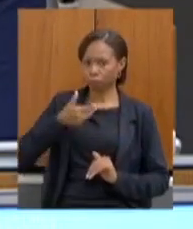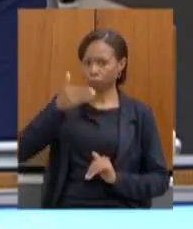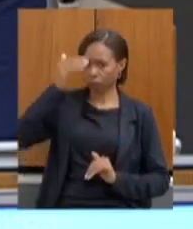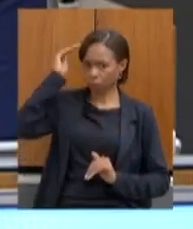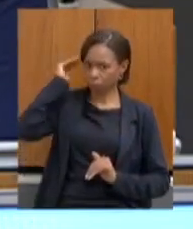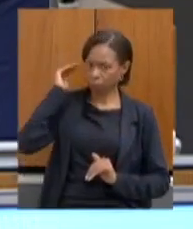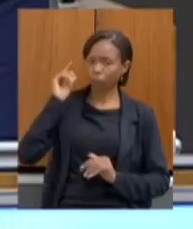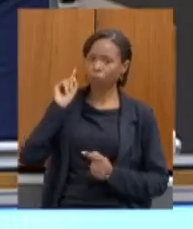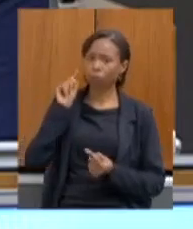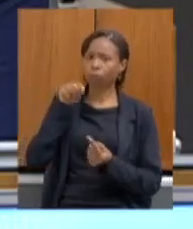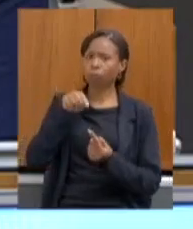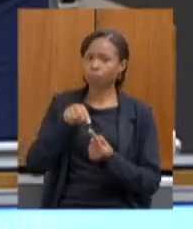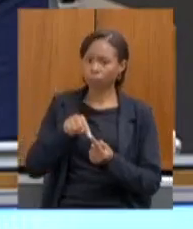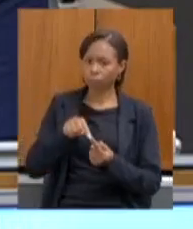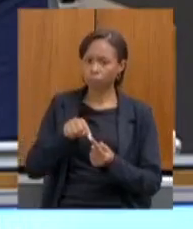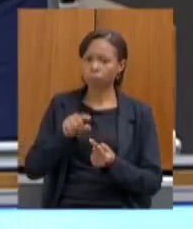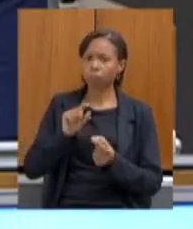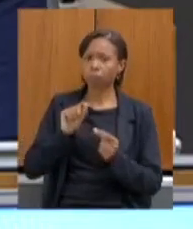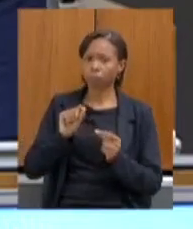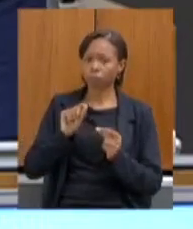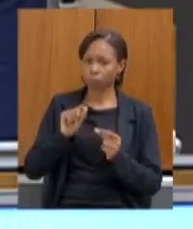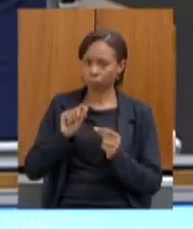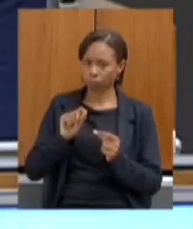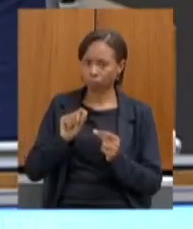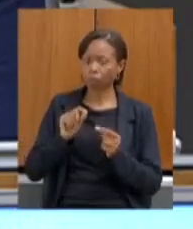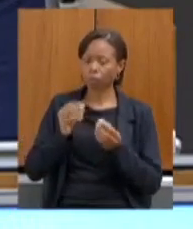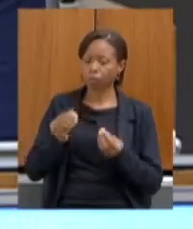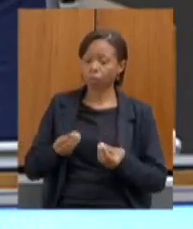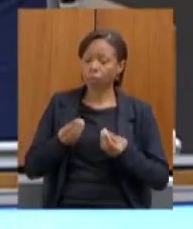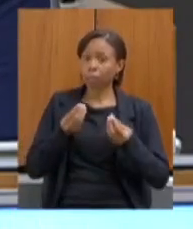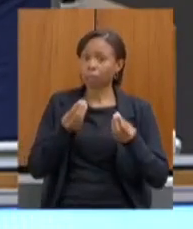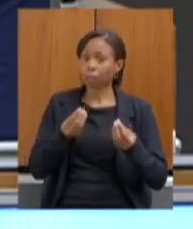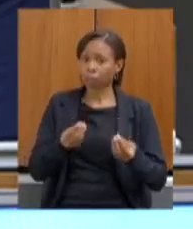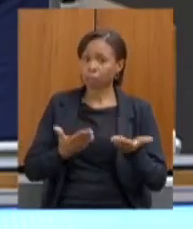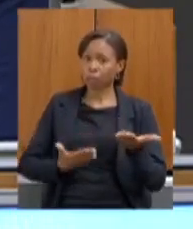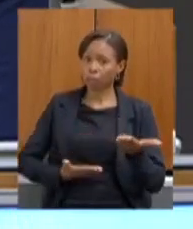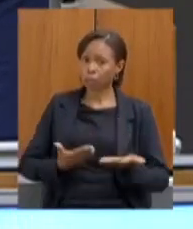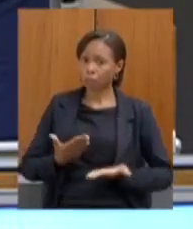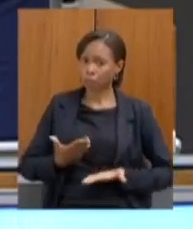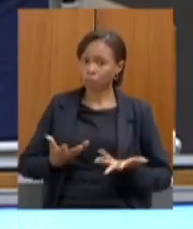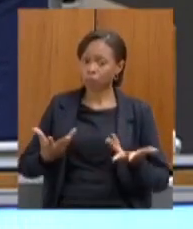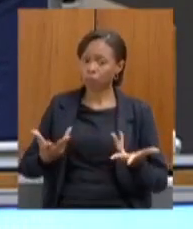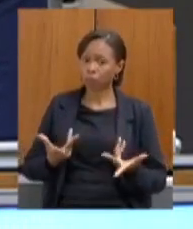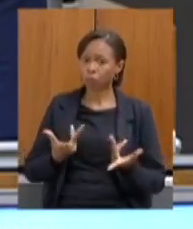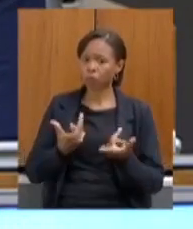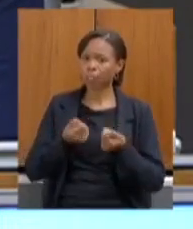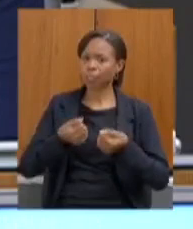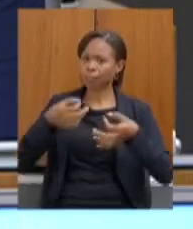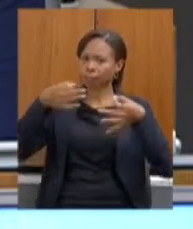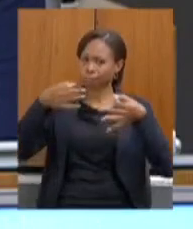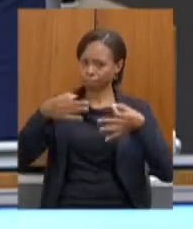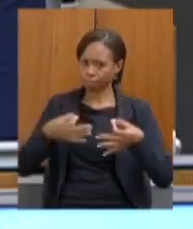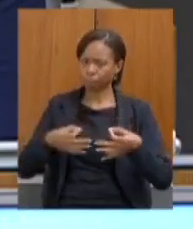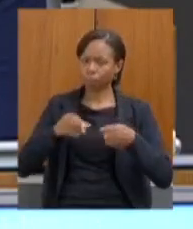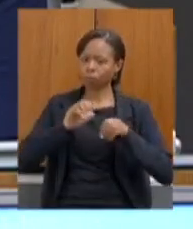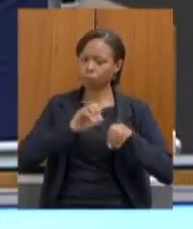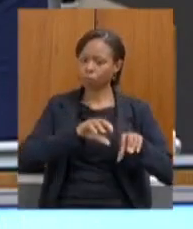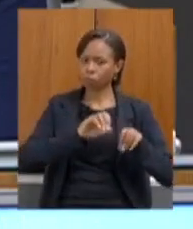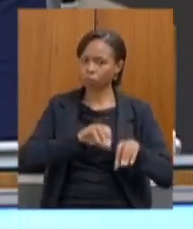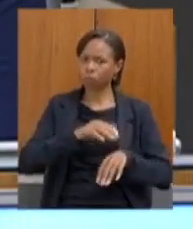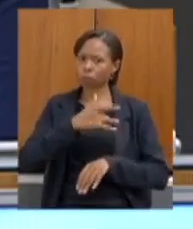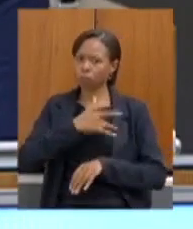e única intenção de entregar para os mineiros serviços de qualidade e dignidade, educação,